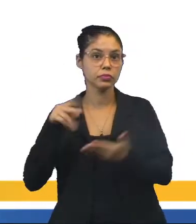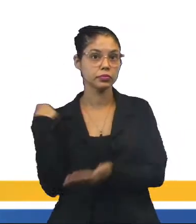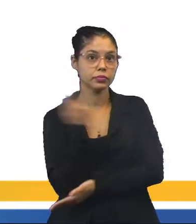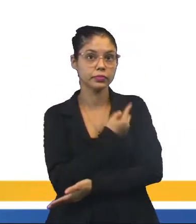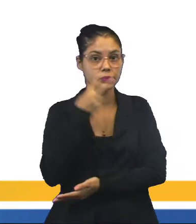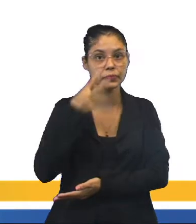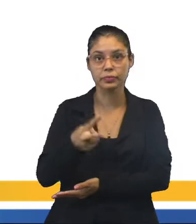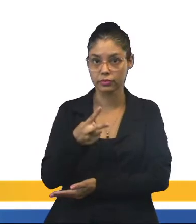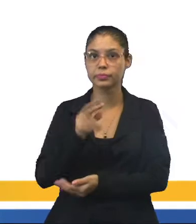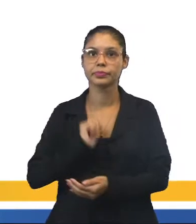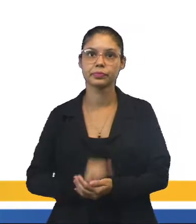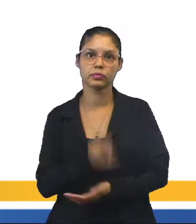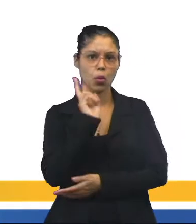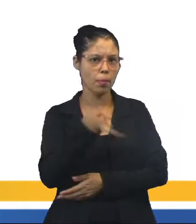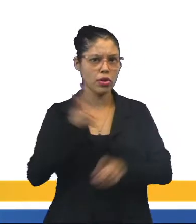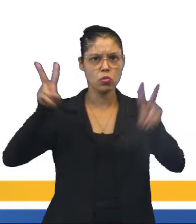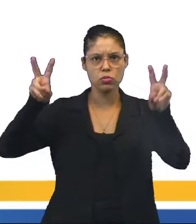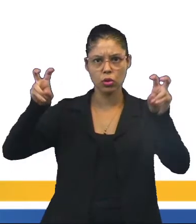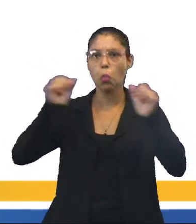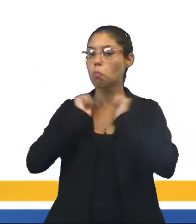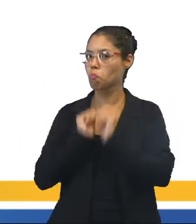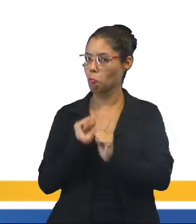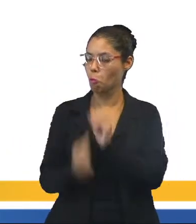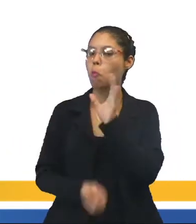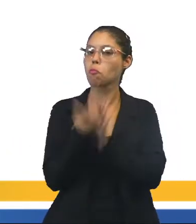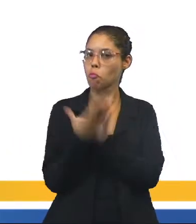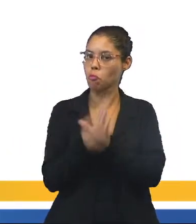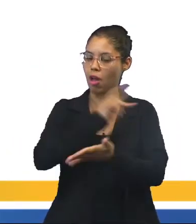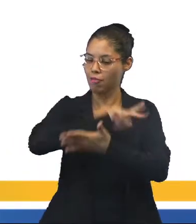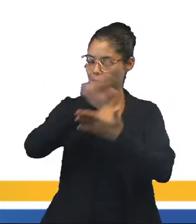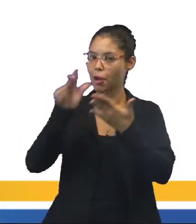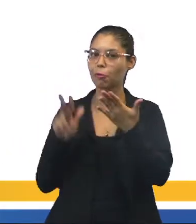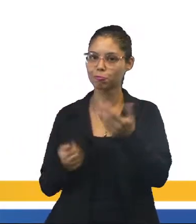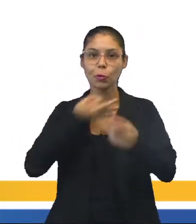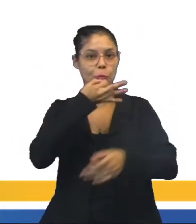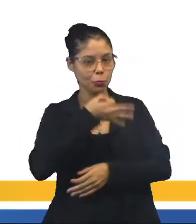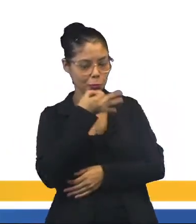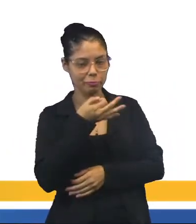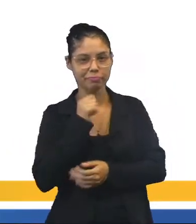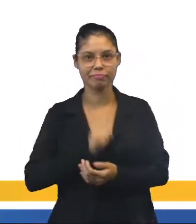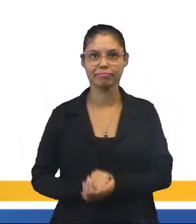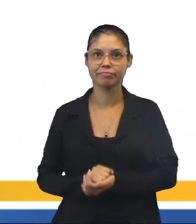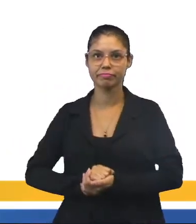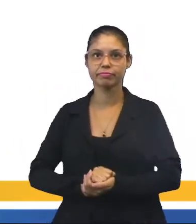Hoje veremos que um mesmo assunto pode gerar diversas opiniões.